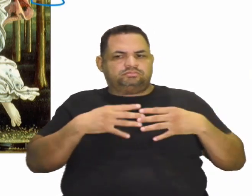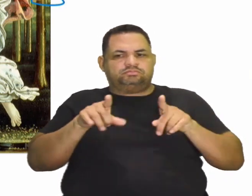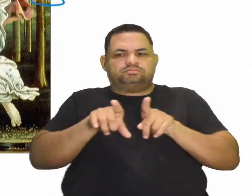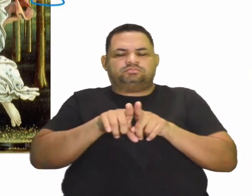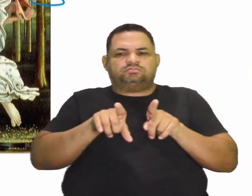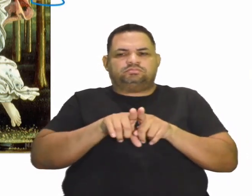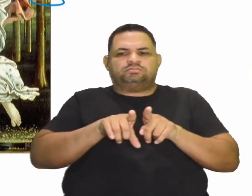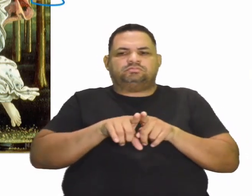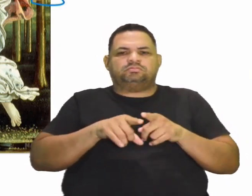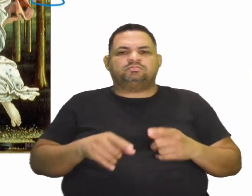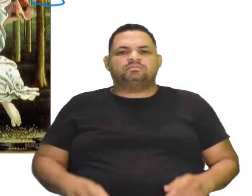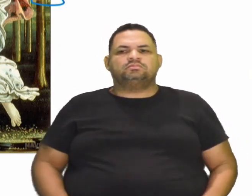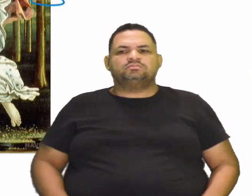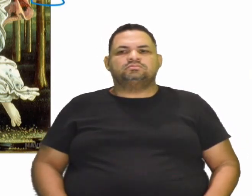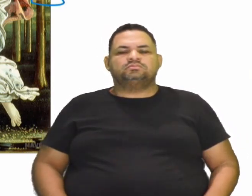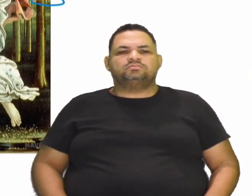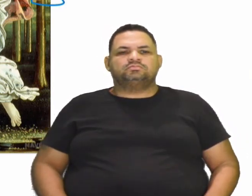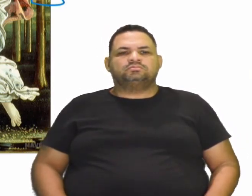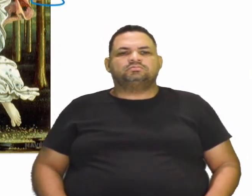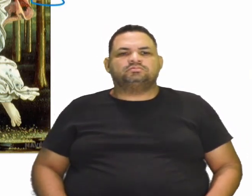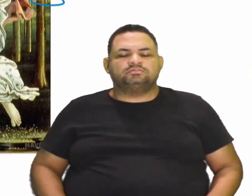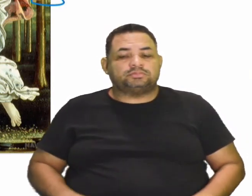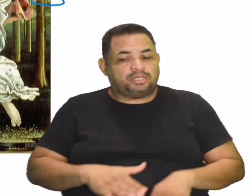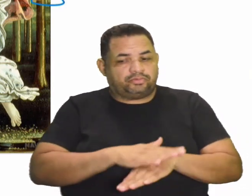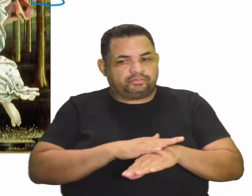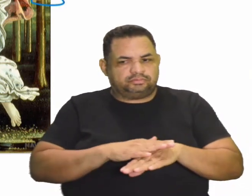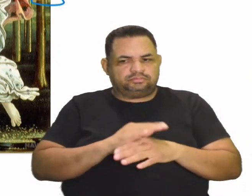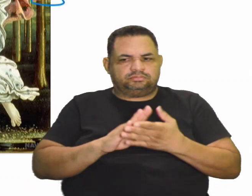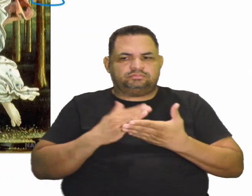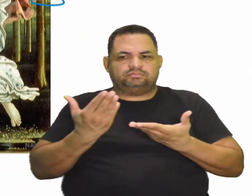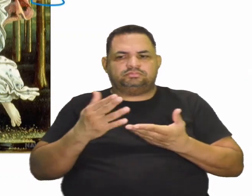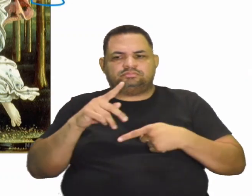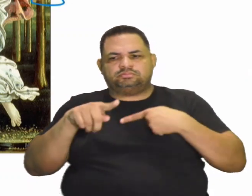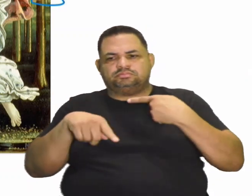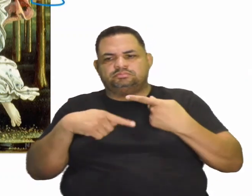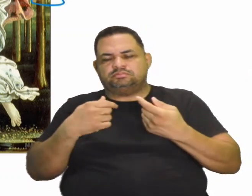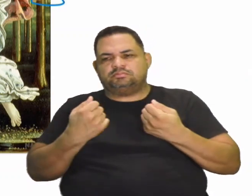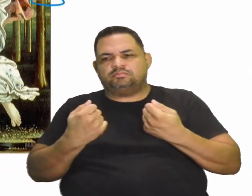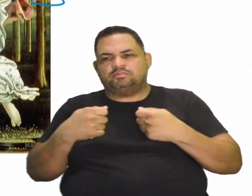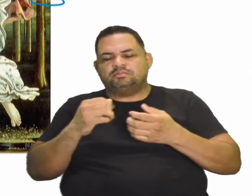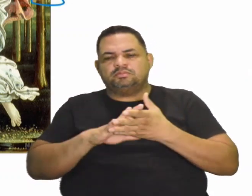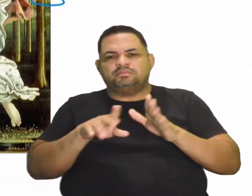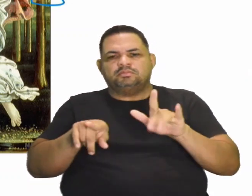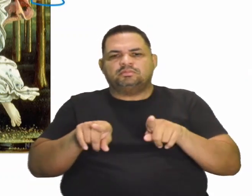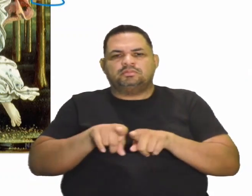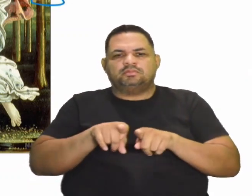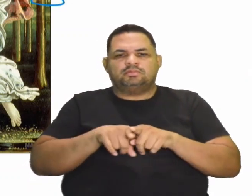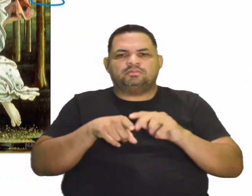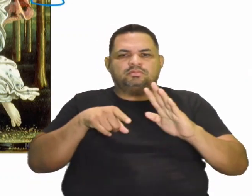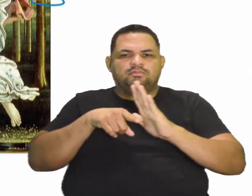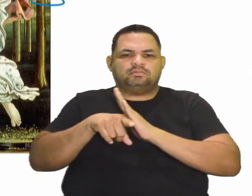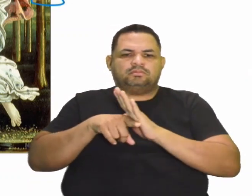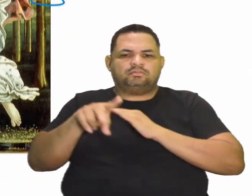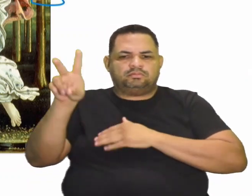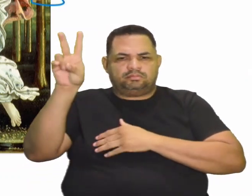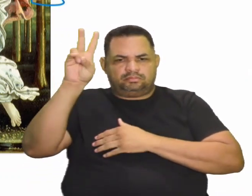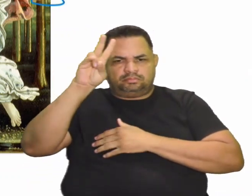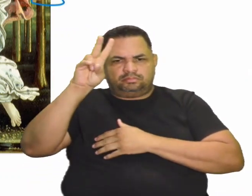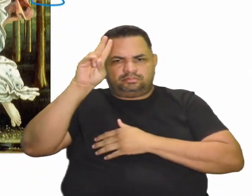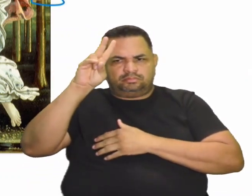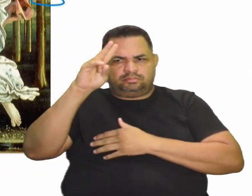e, caso vocês queiram saber mais sobre essa obra, nós vamos falando e vocês podem pesquisar também. Lembrando que